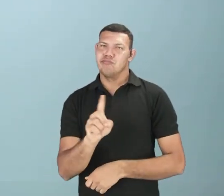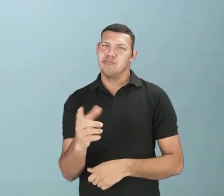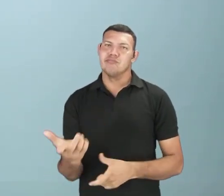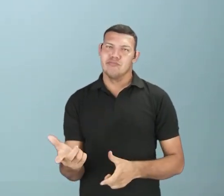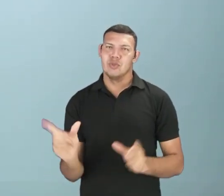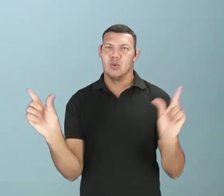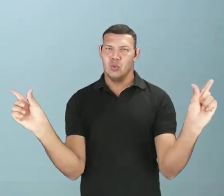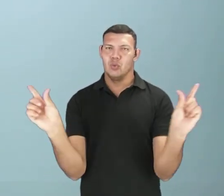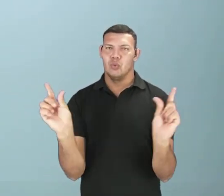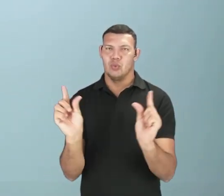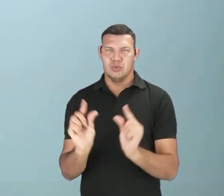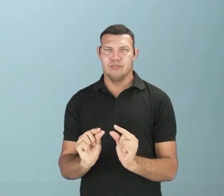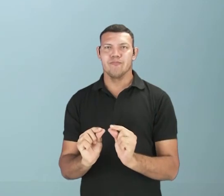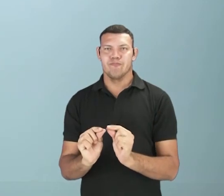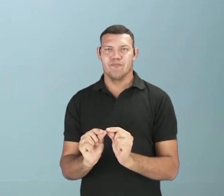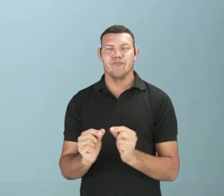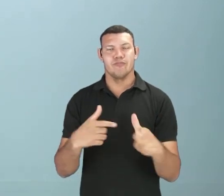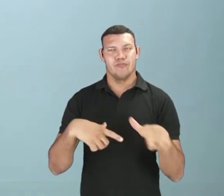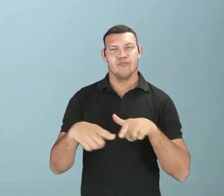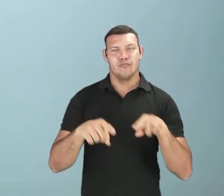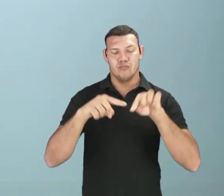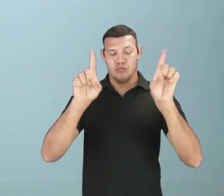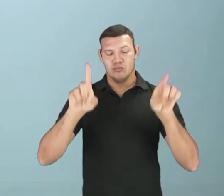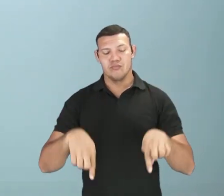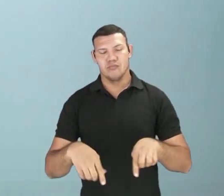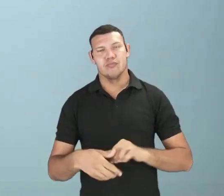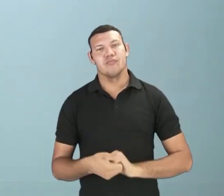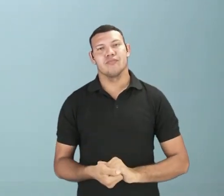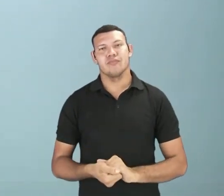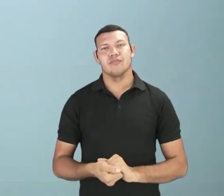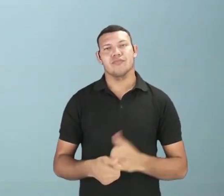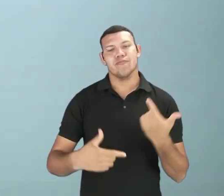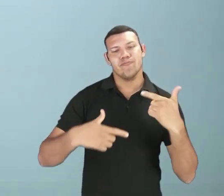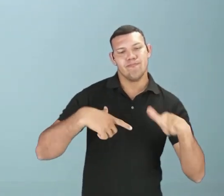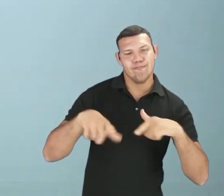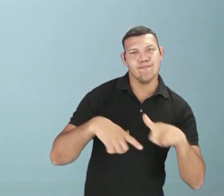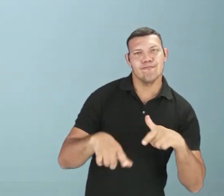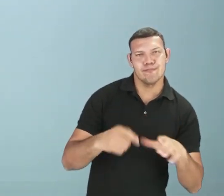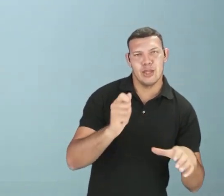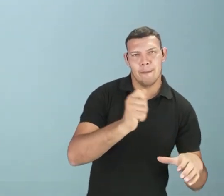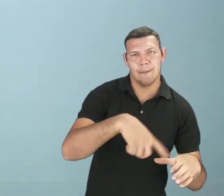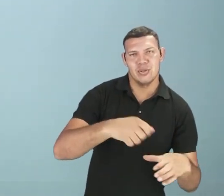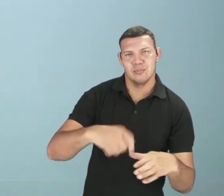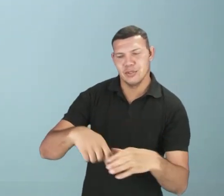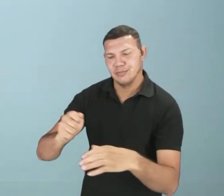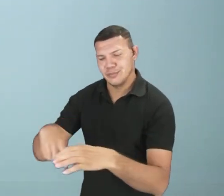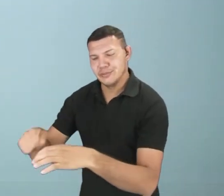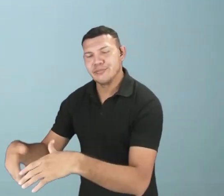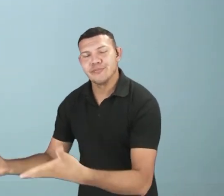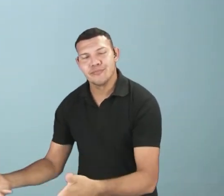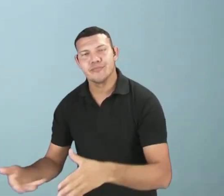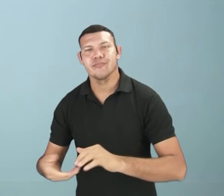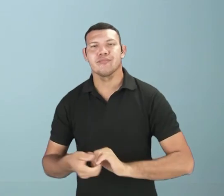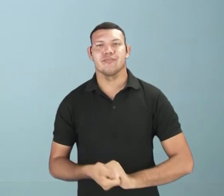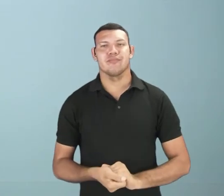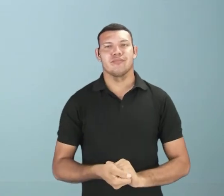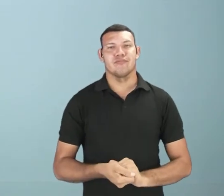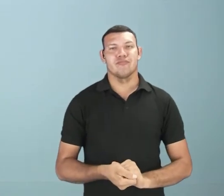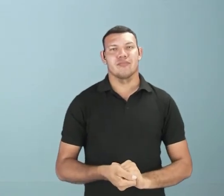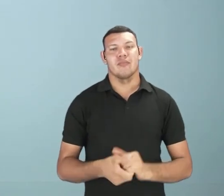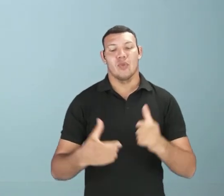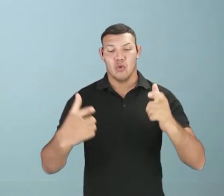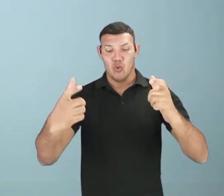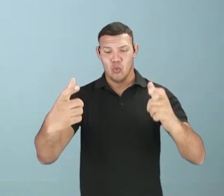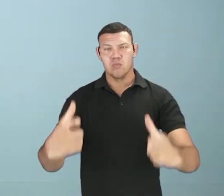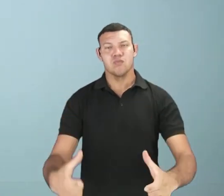tornasse menor a quantidade de funcionário para trabalhar naquela lavoura, para trabalhar naquele local